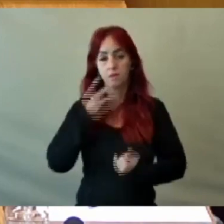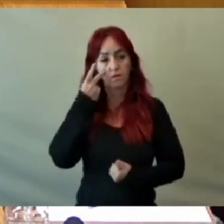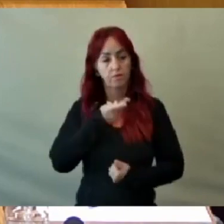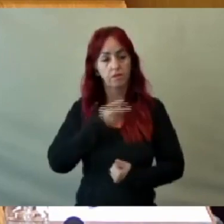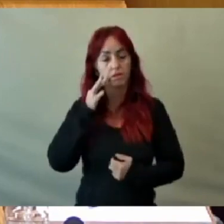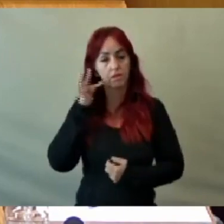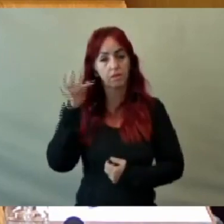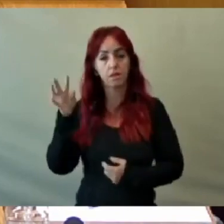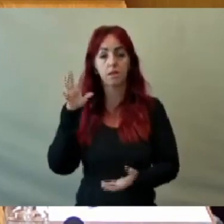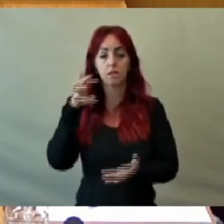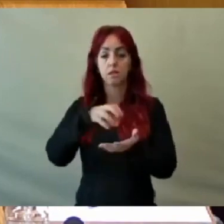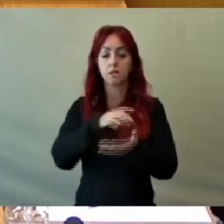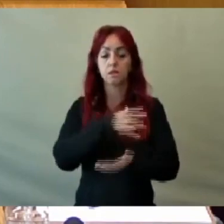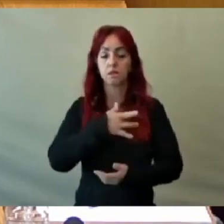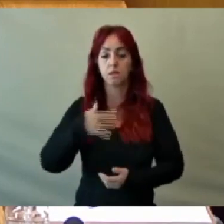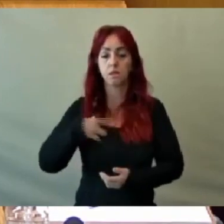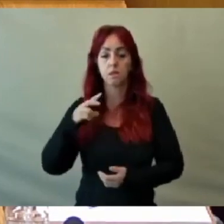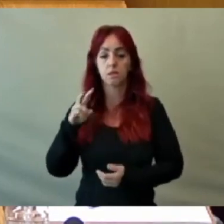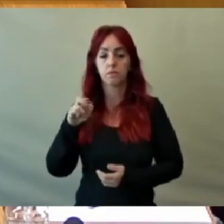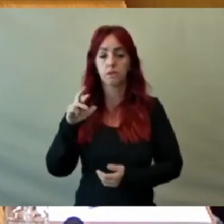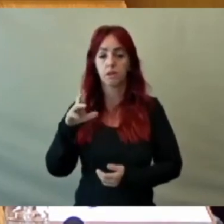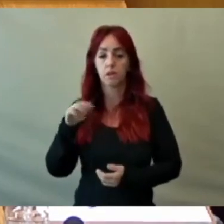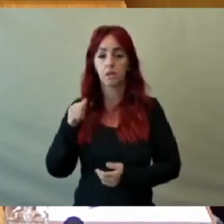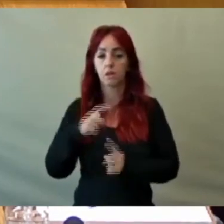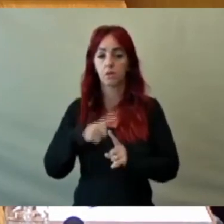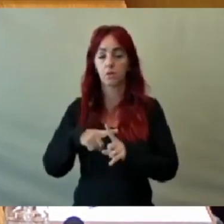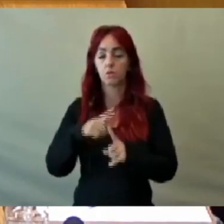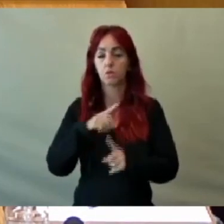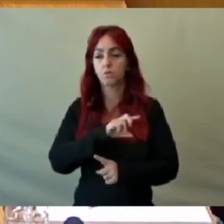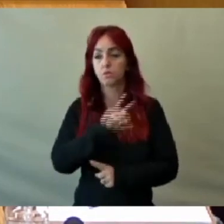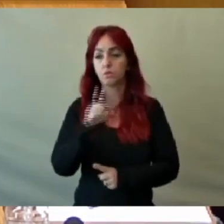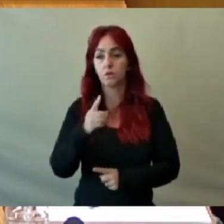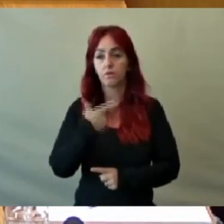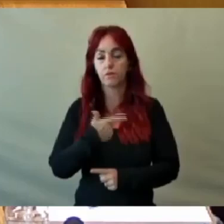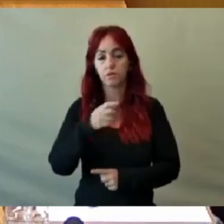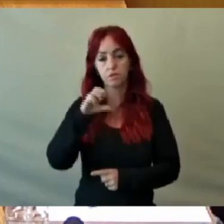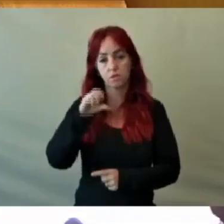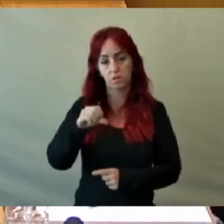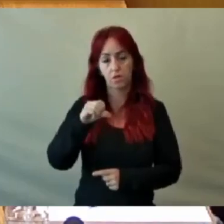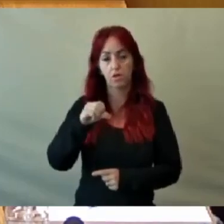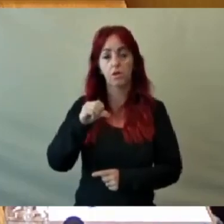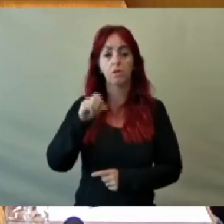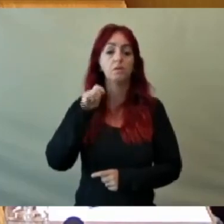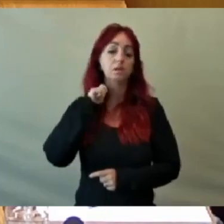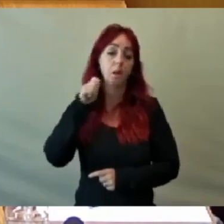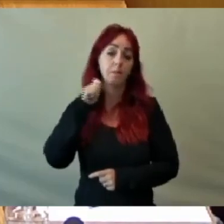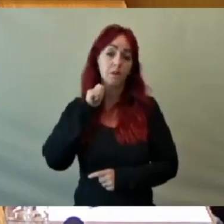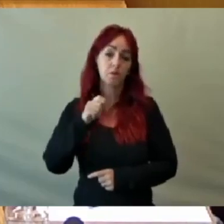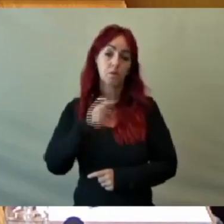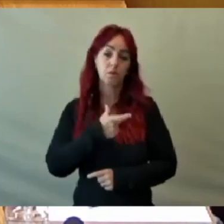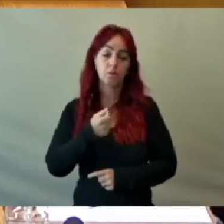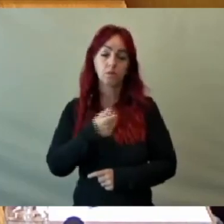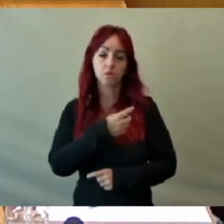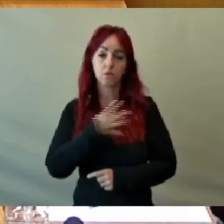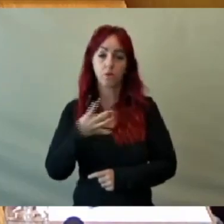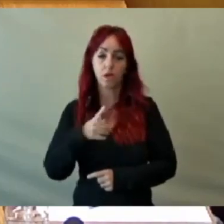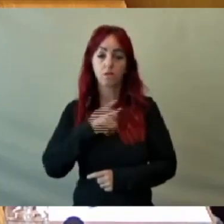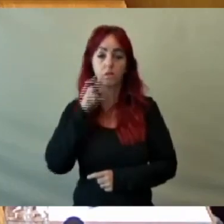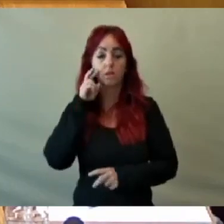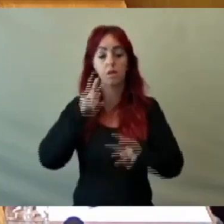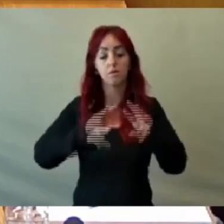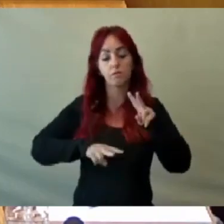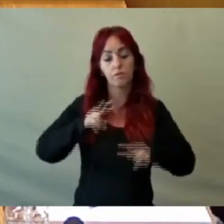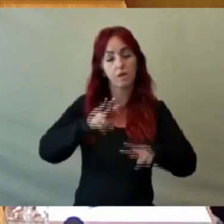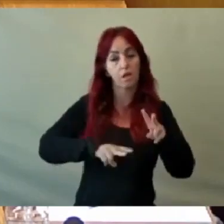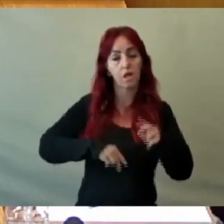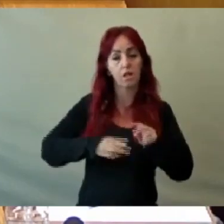Veracruz, realizado dia 29 de abril de 2024, durante o qual foram identificadas algumas demandas que necessitam